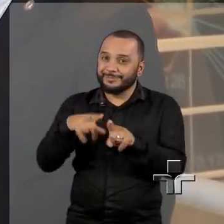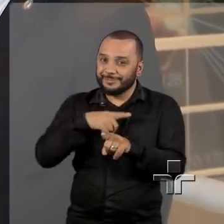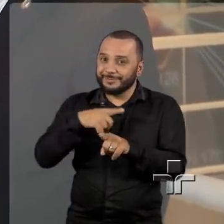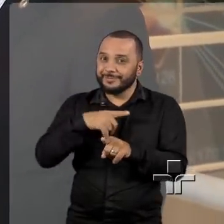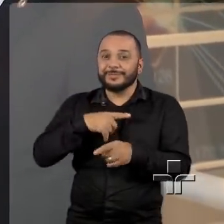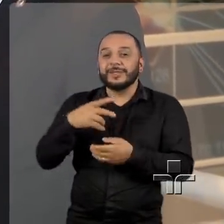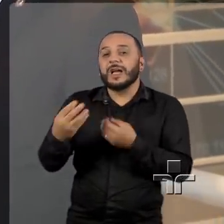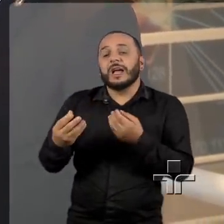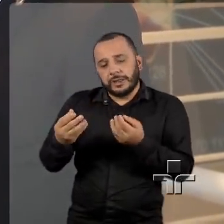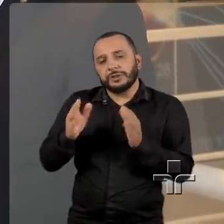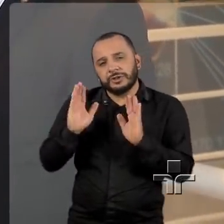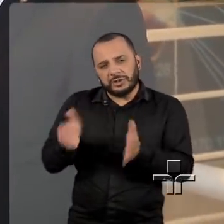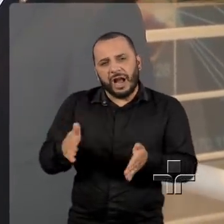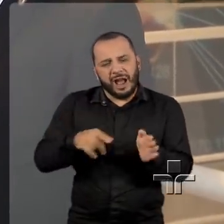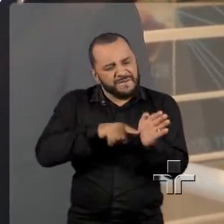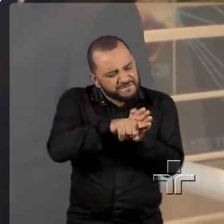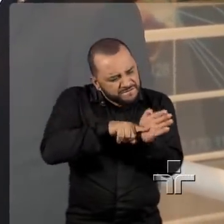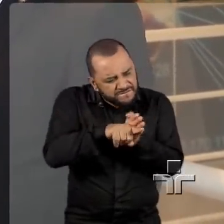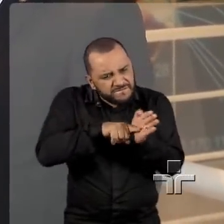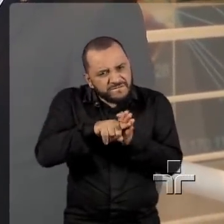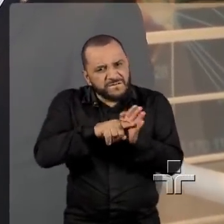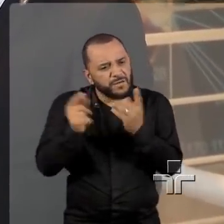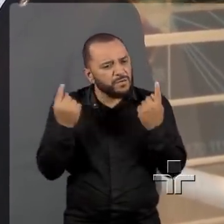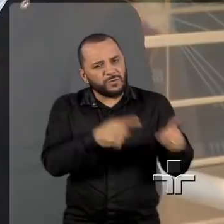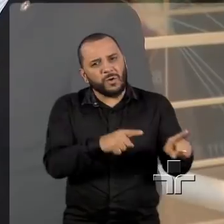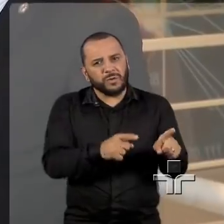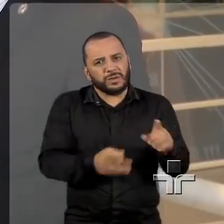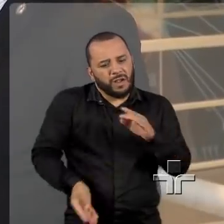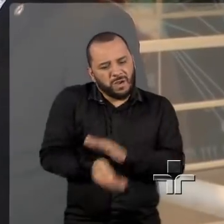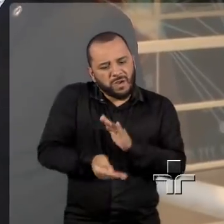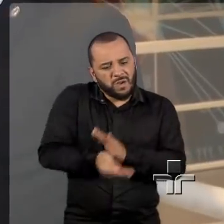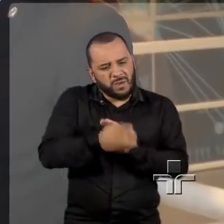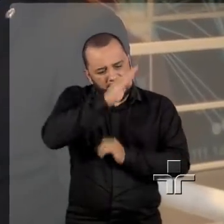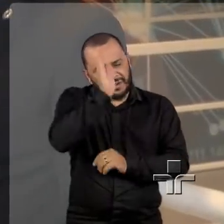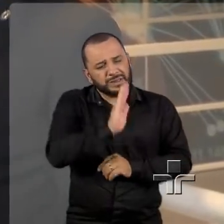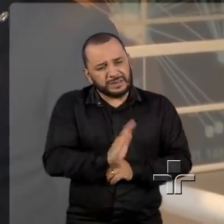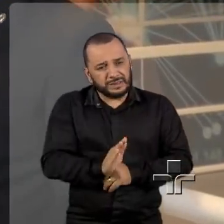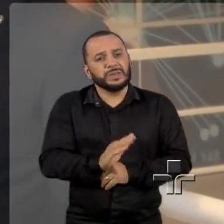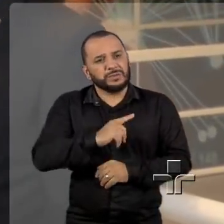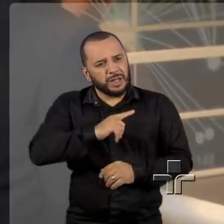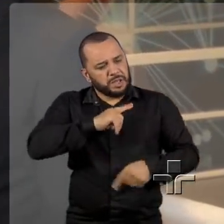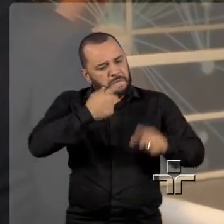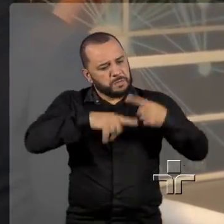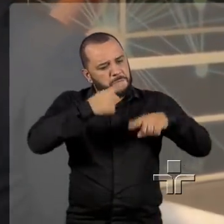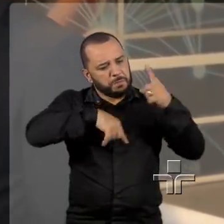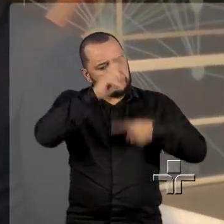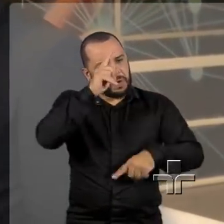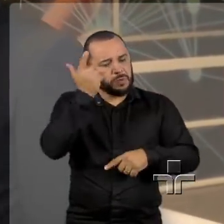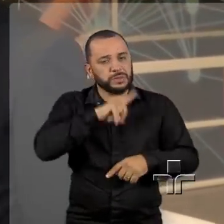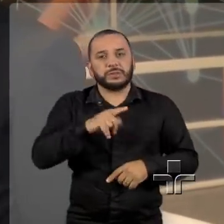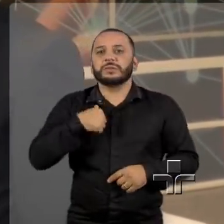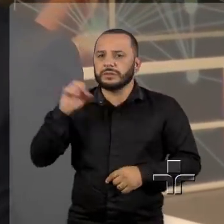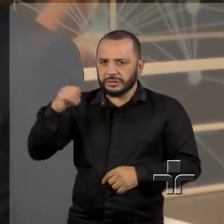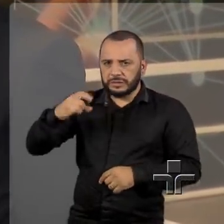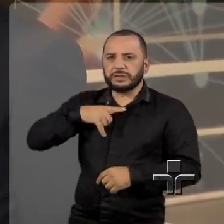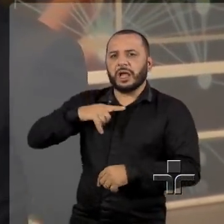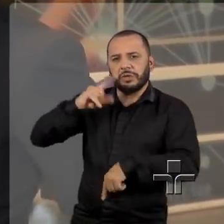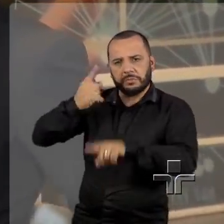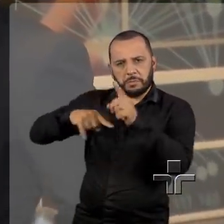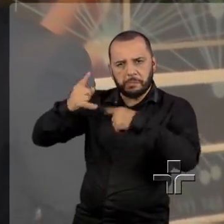de combate à corrupção no Brasil. É isso mesmo? Existe um sucesso, no entanto, também, como eu já